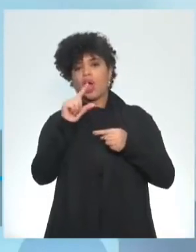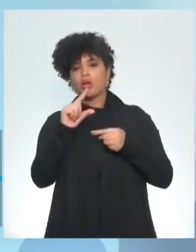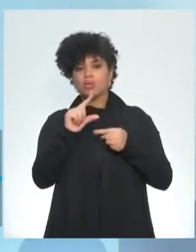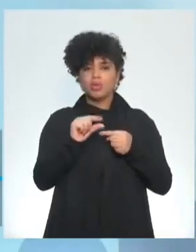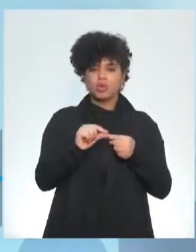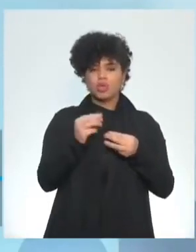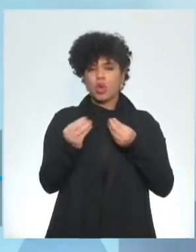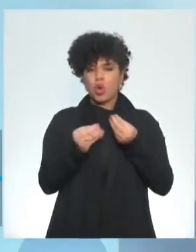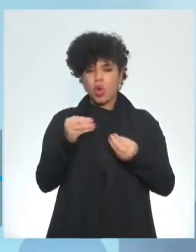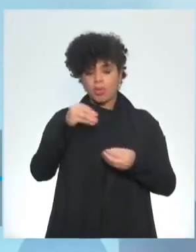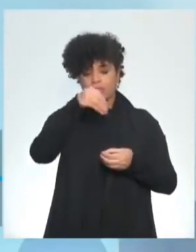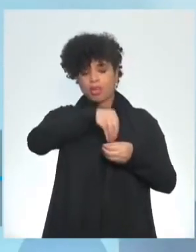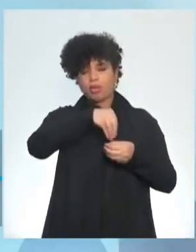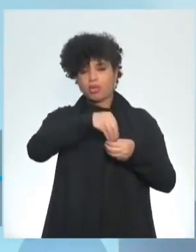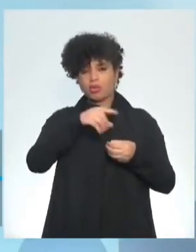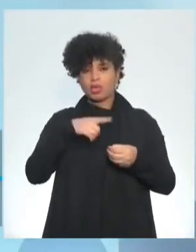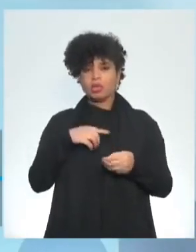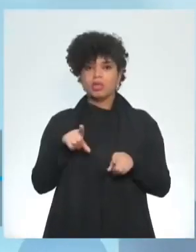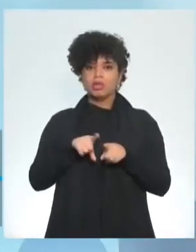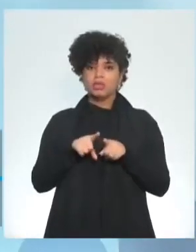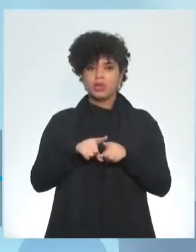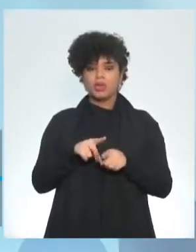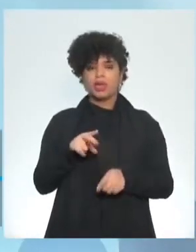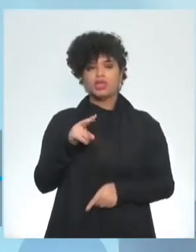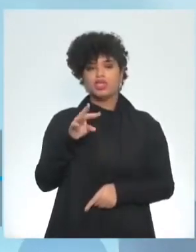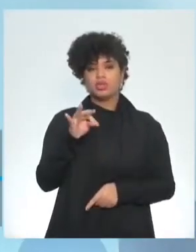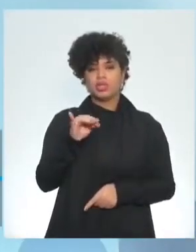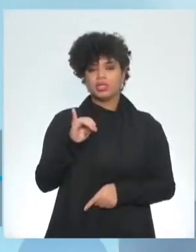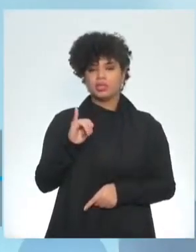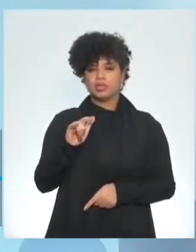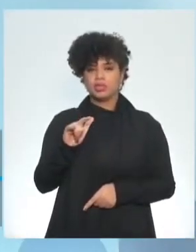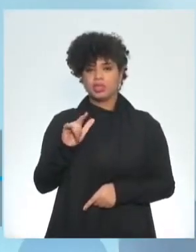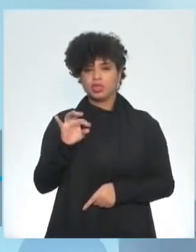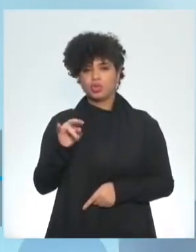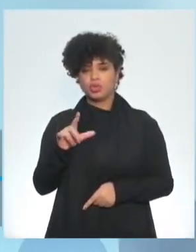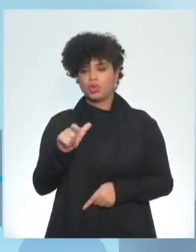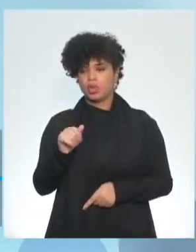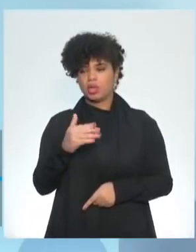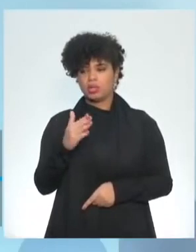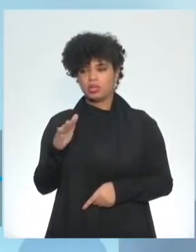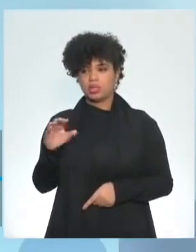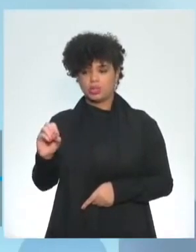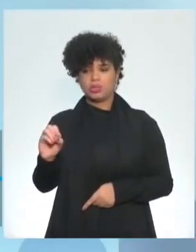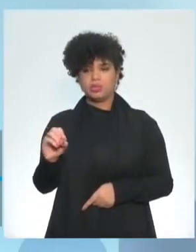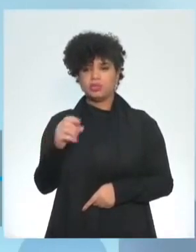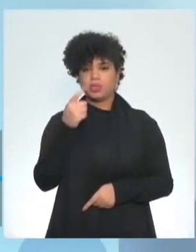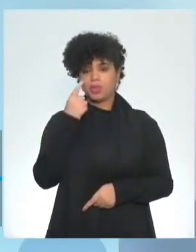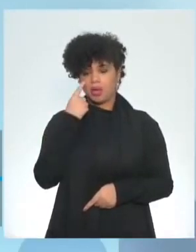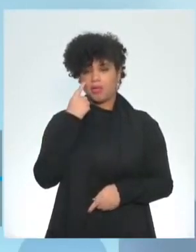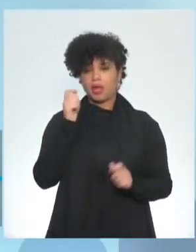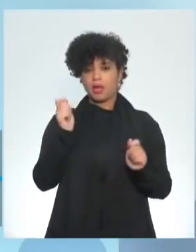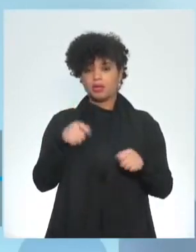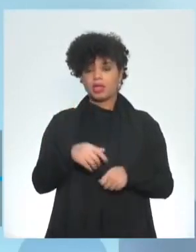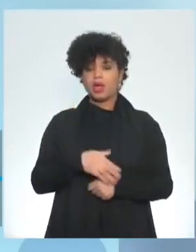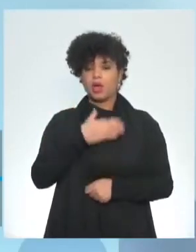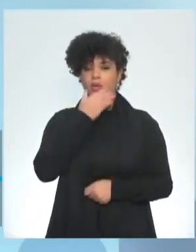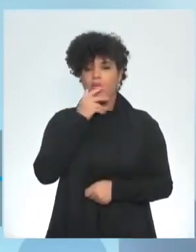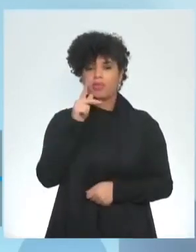Carlos, determinando a titulação, para o Adriano. Também o pro